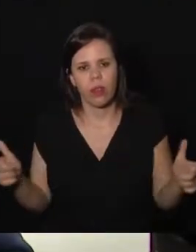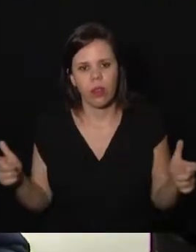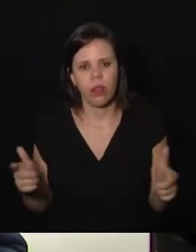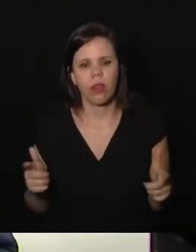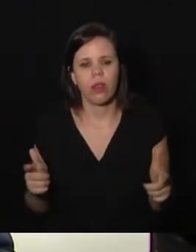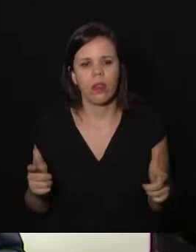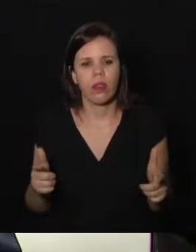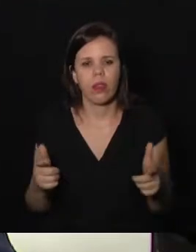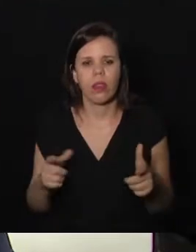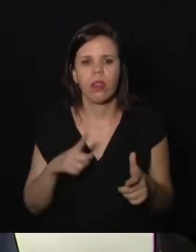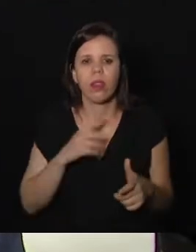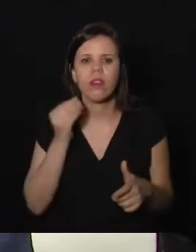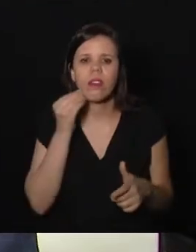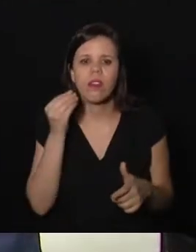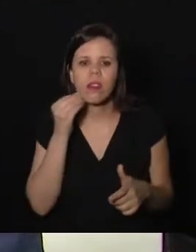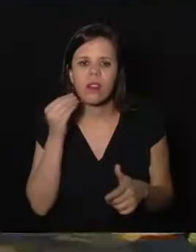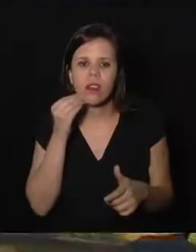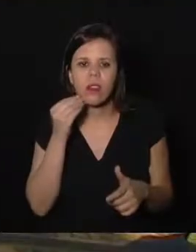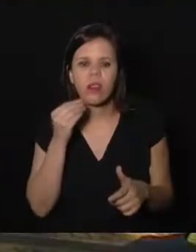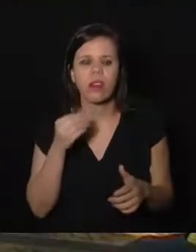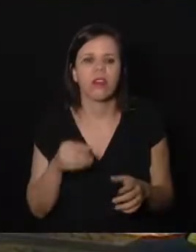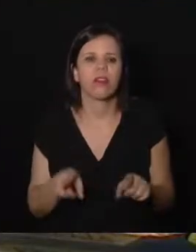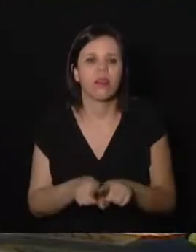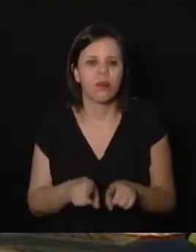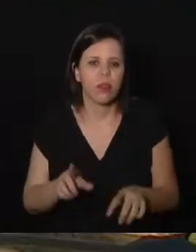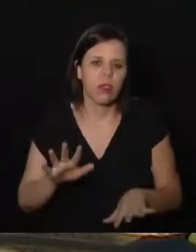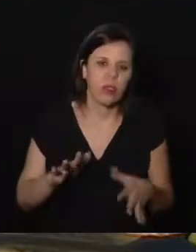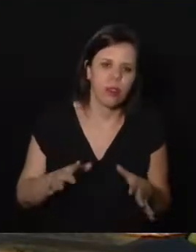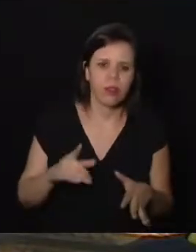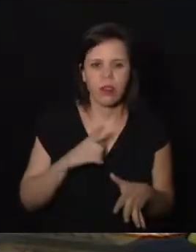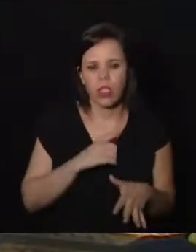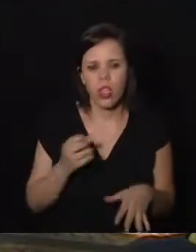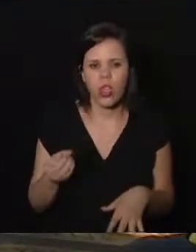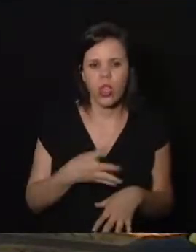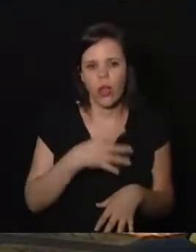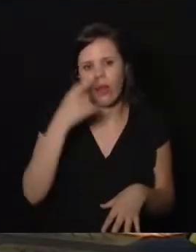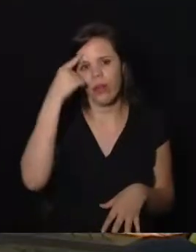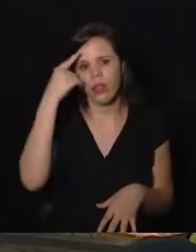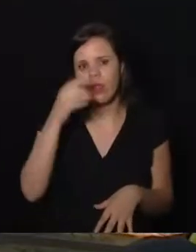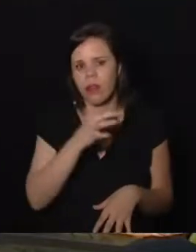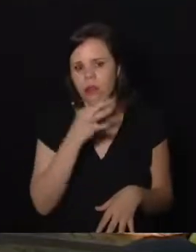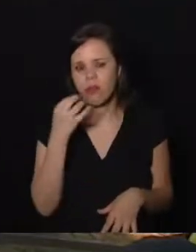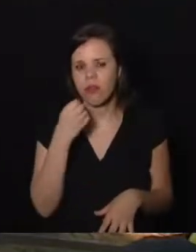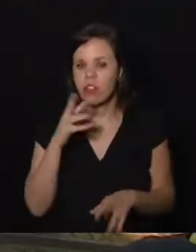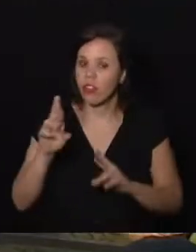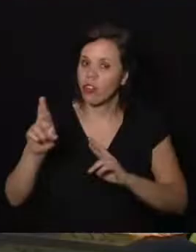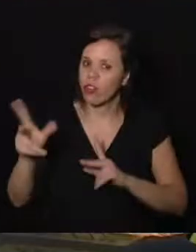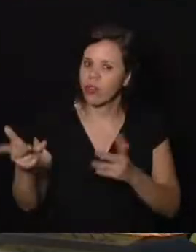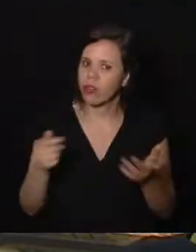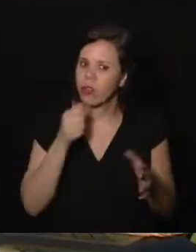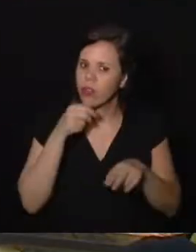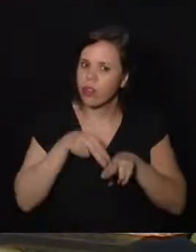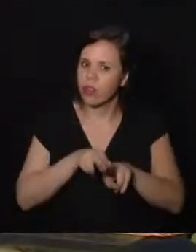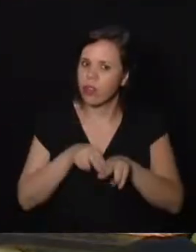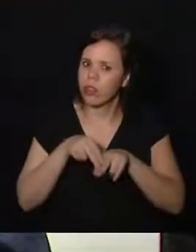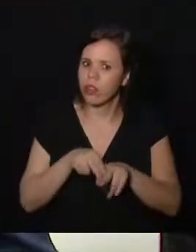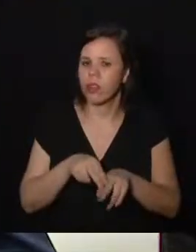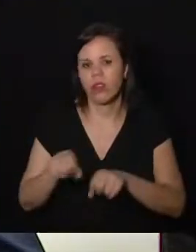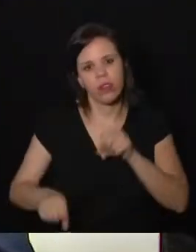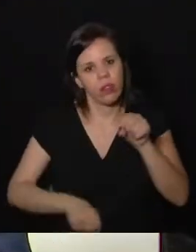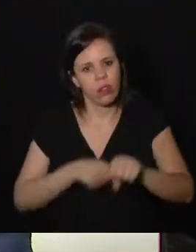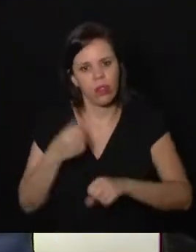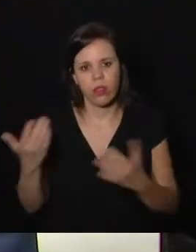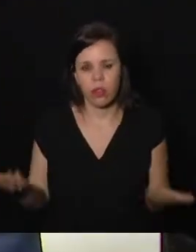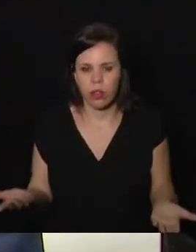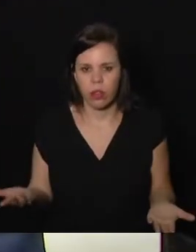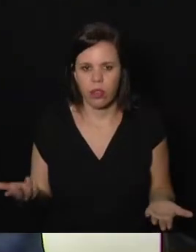campo, dar oportunidade para microempreendedores que talvez tenham novas ideias um pouco diferentes de patinetes ou de bicicleta, como